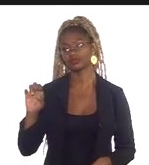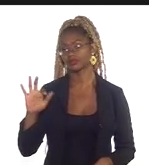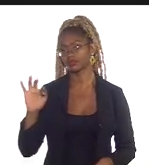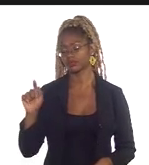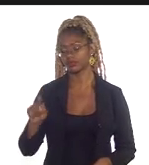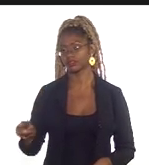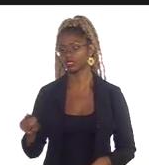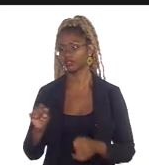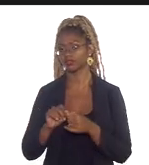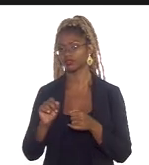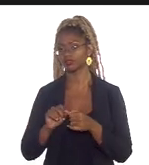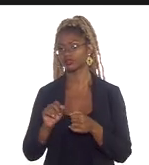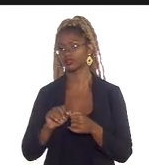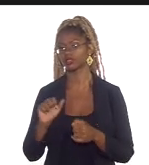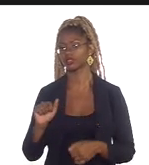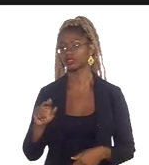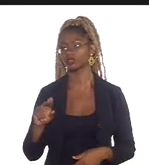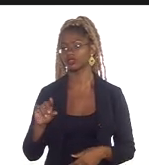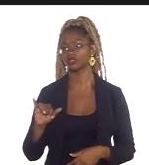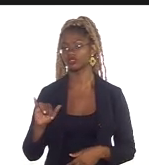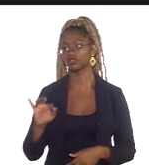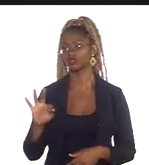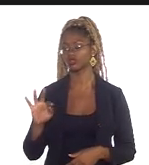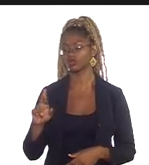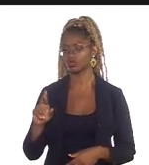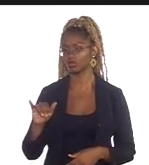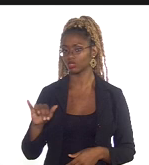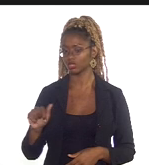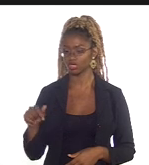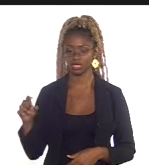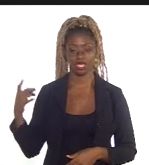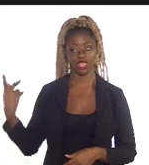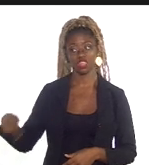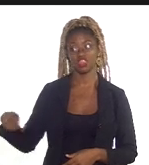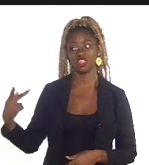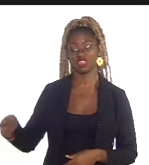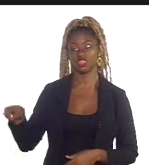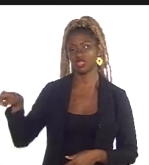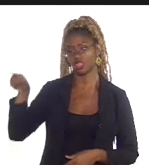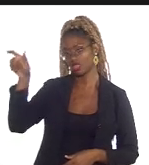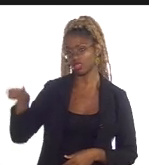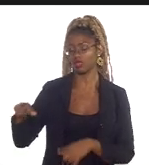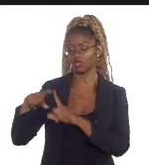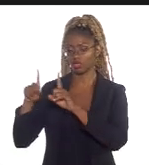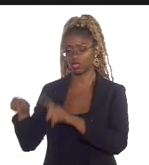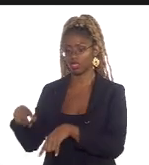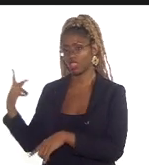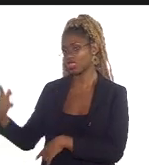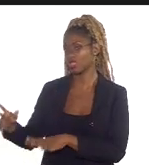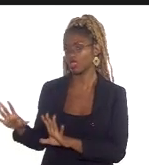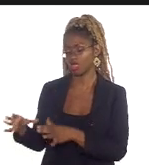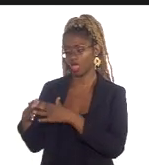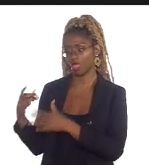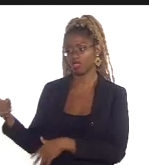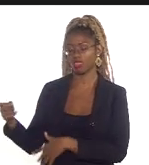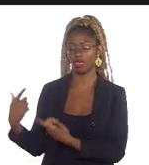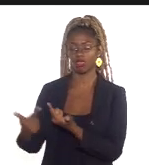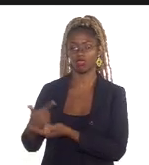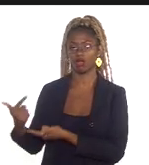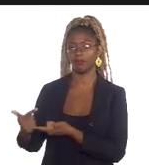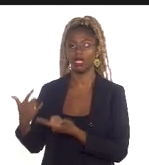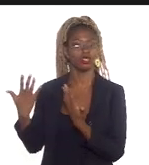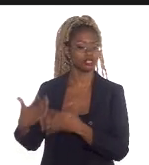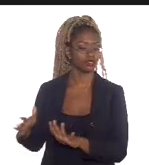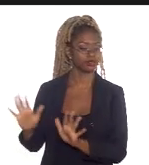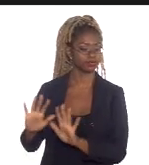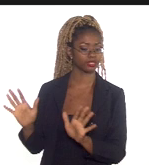a auditoria com os auditores da Cefaz, da equipe da Cefaz. Então, não há que se